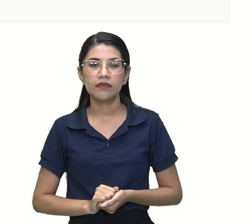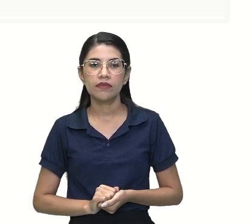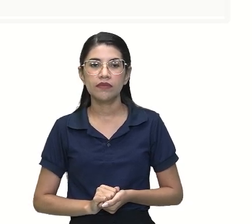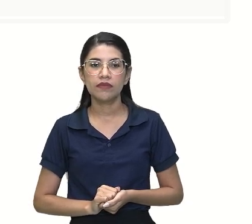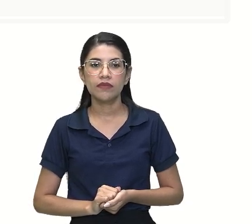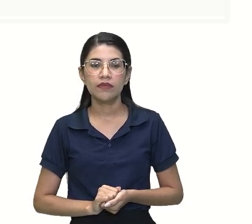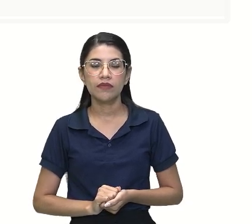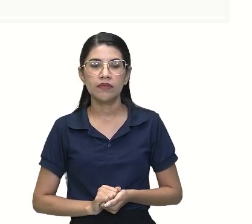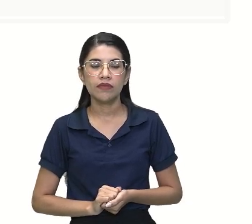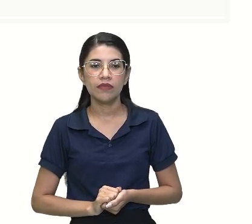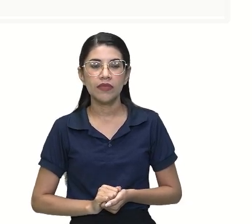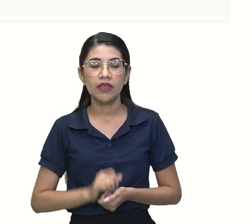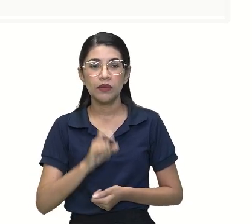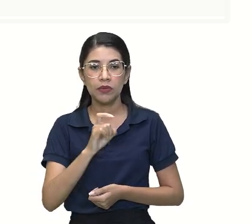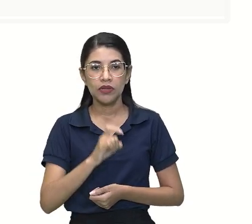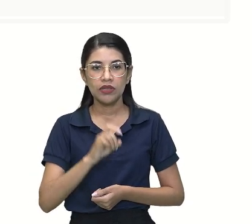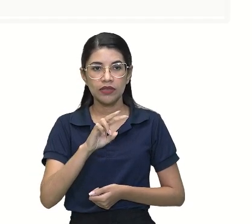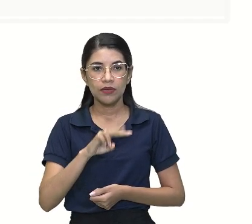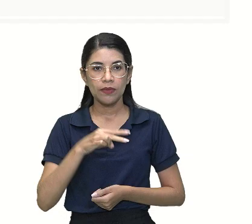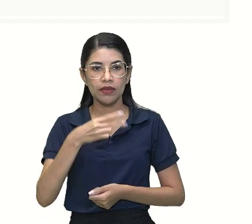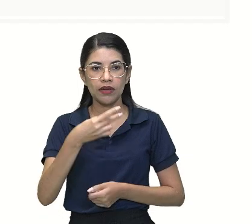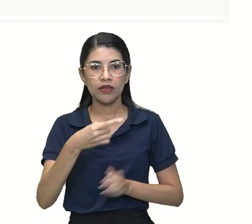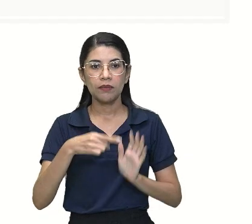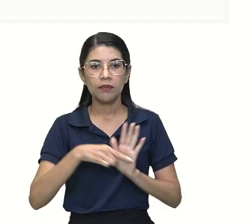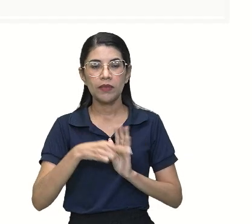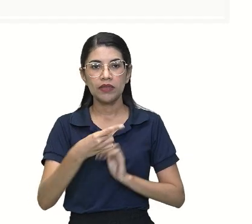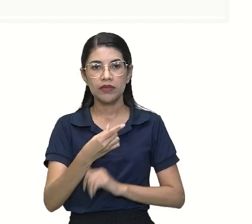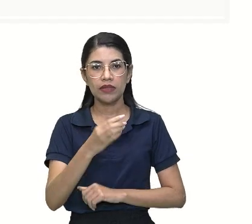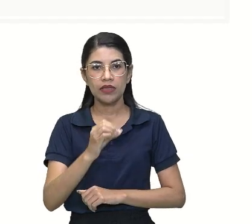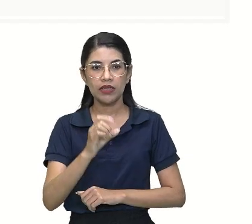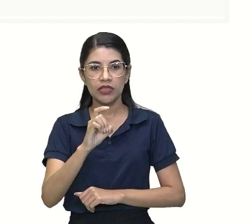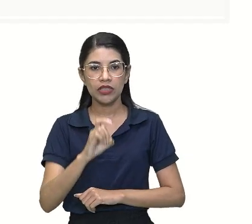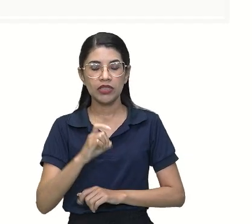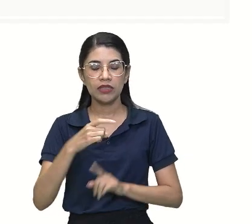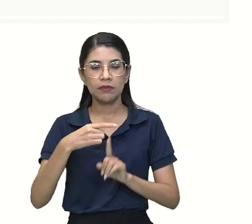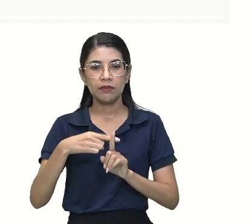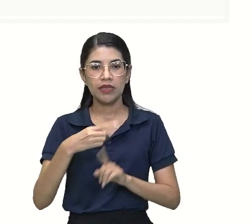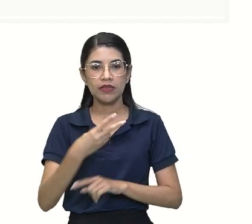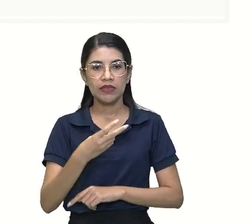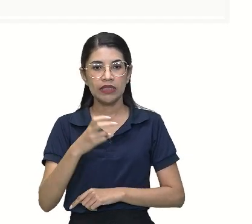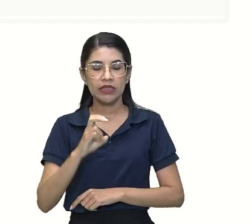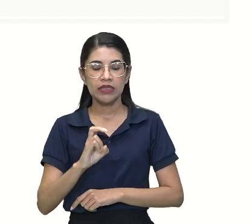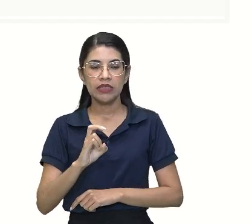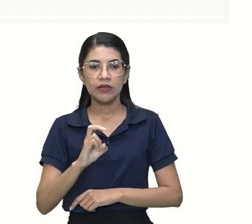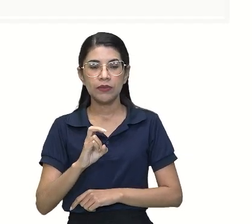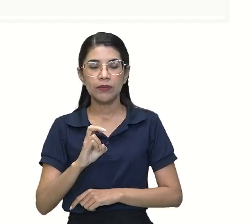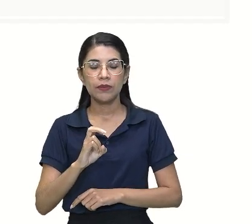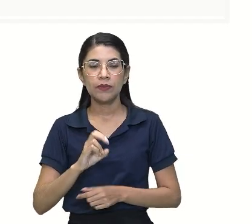x ao quadrado menos 10x mais 25 nada mais é do que